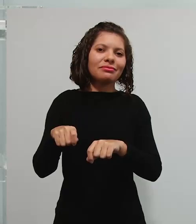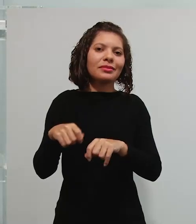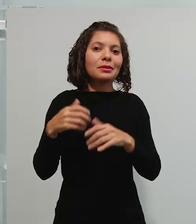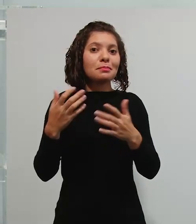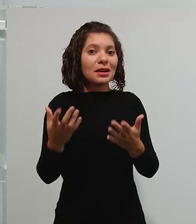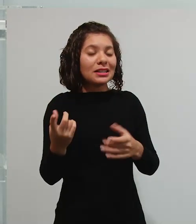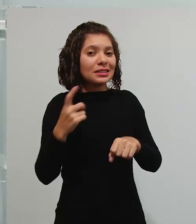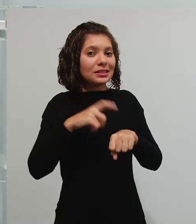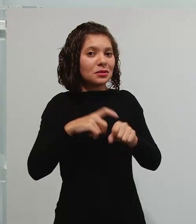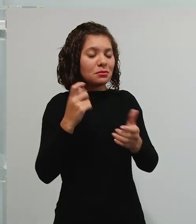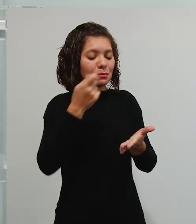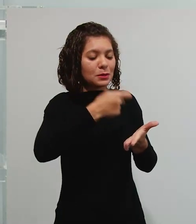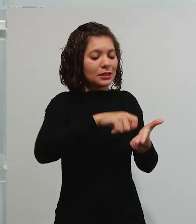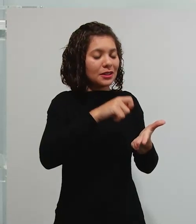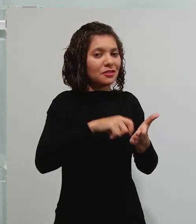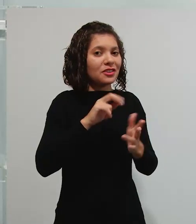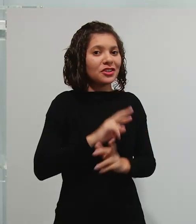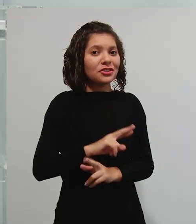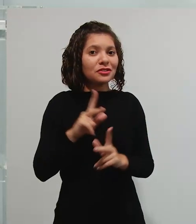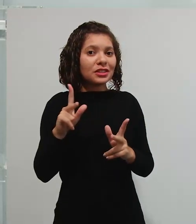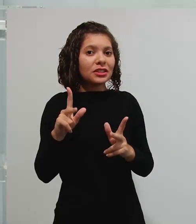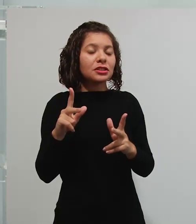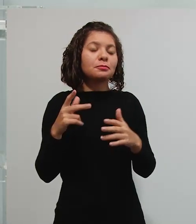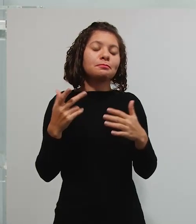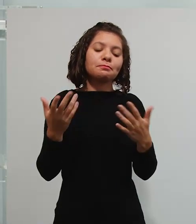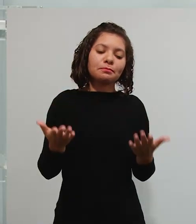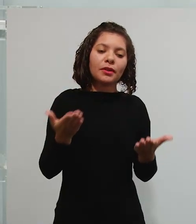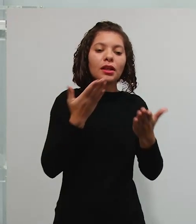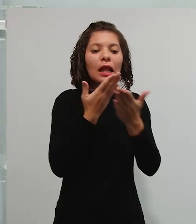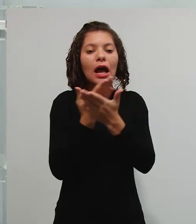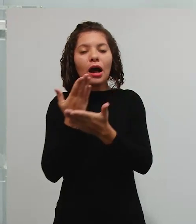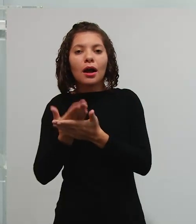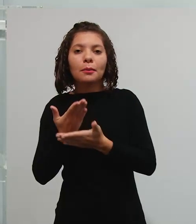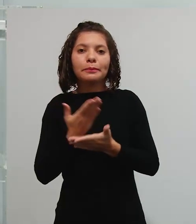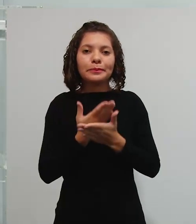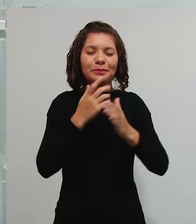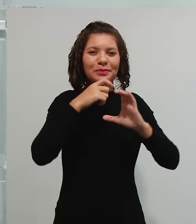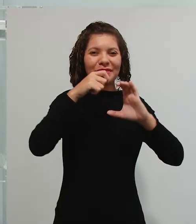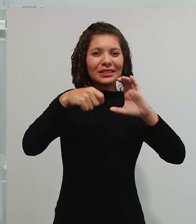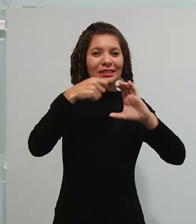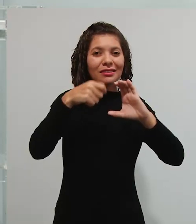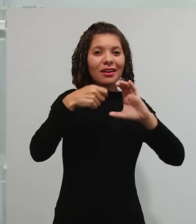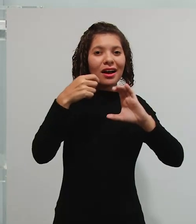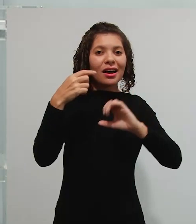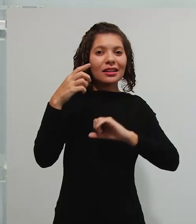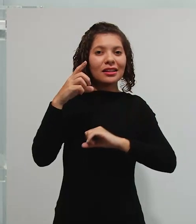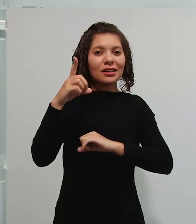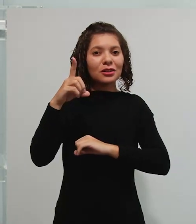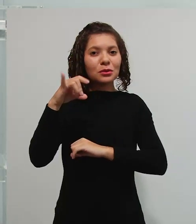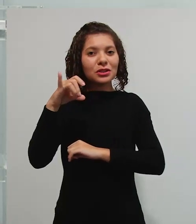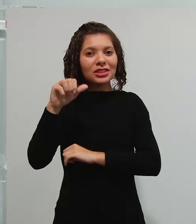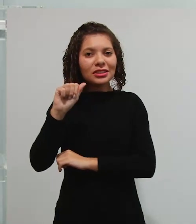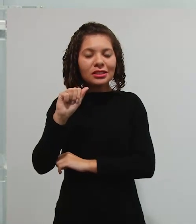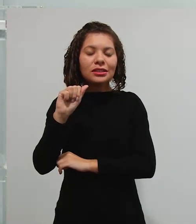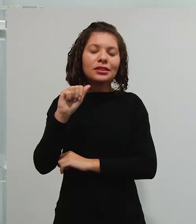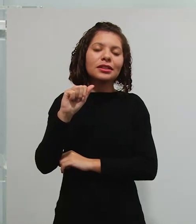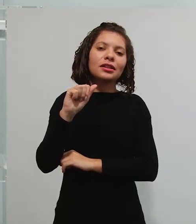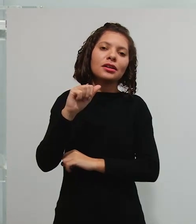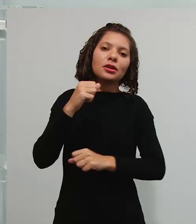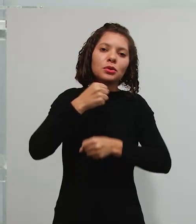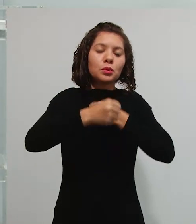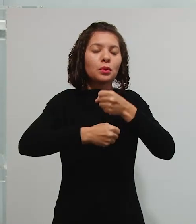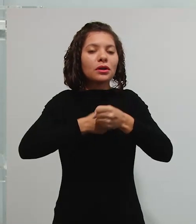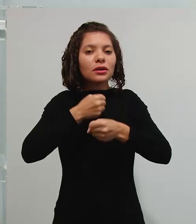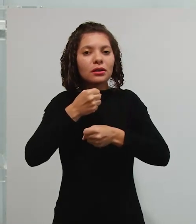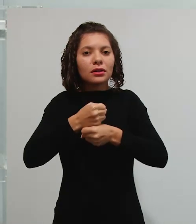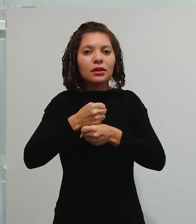na linguagem escrita teria que dizer, na aula gravada do dia tanto, do